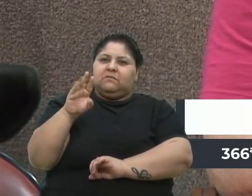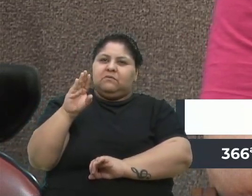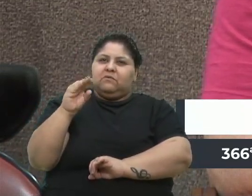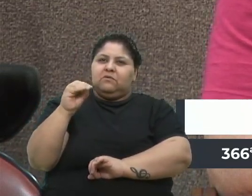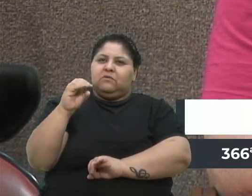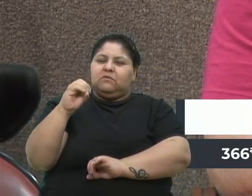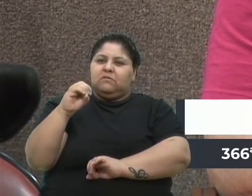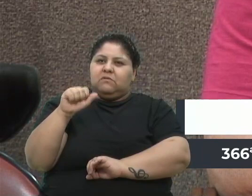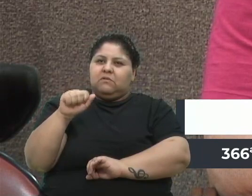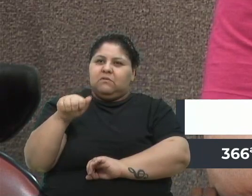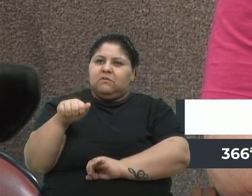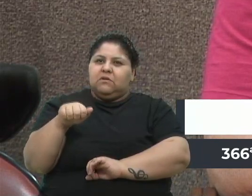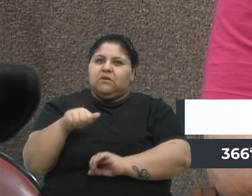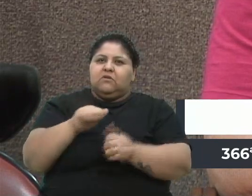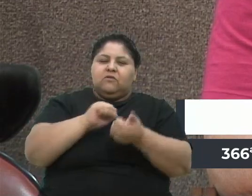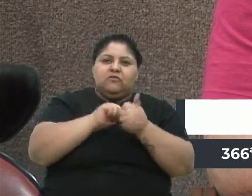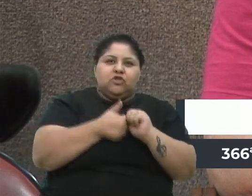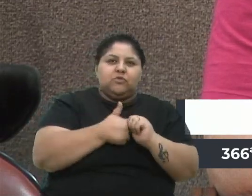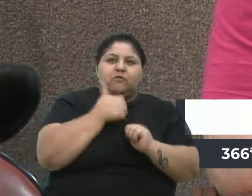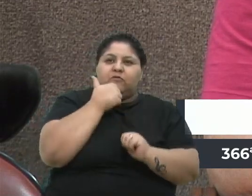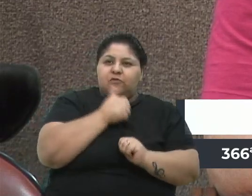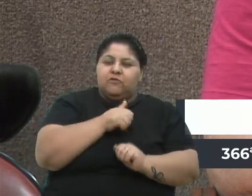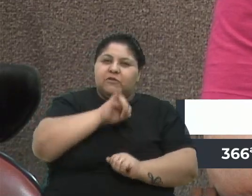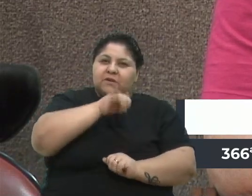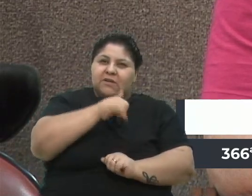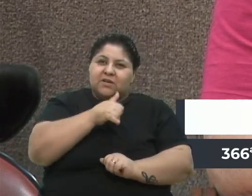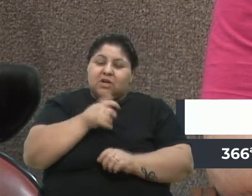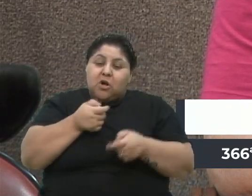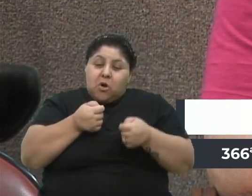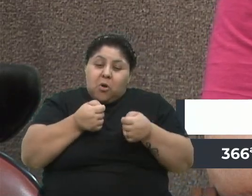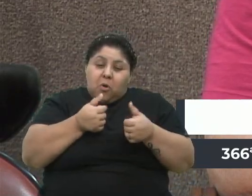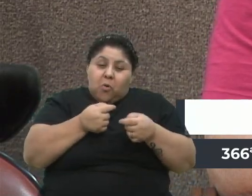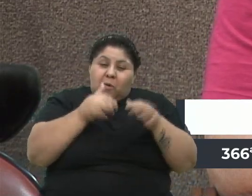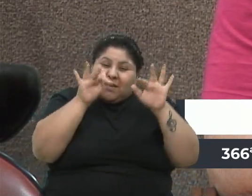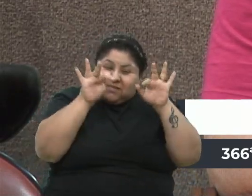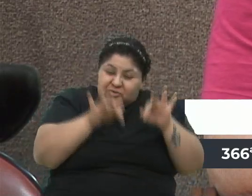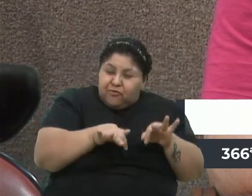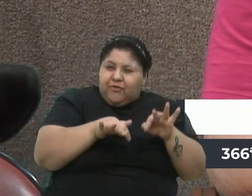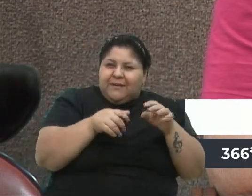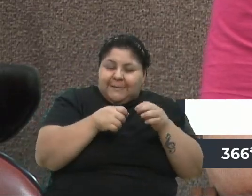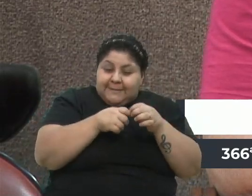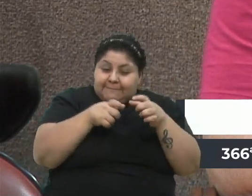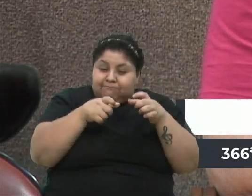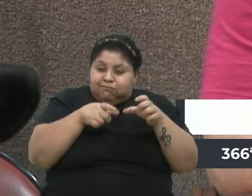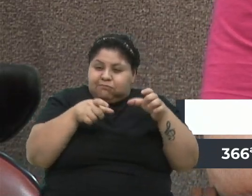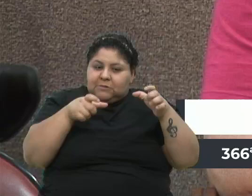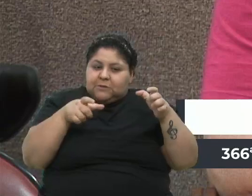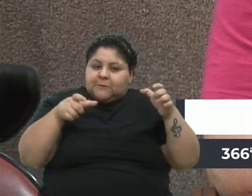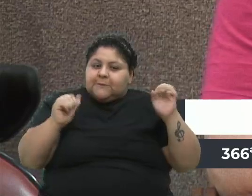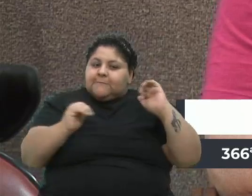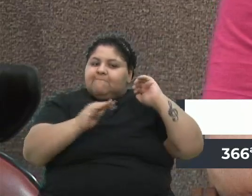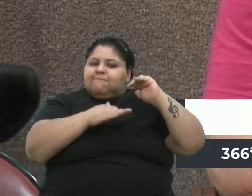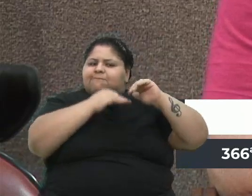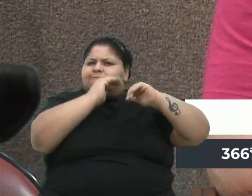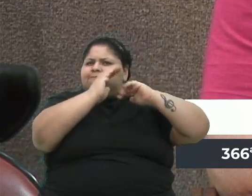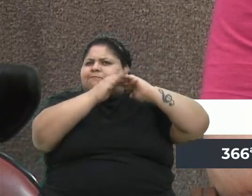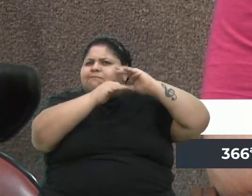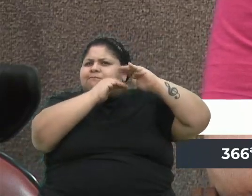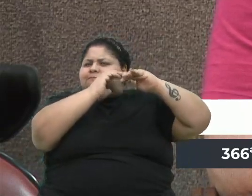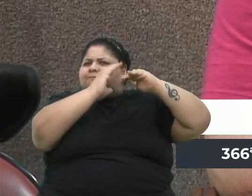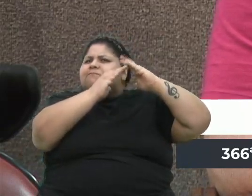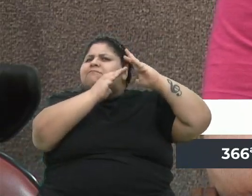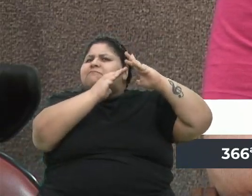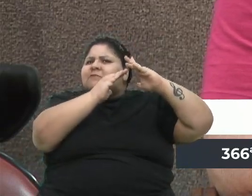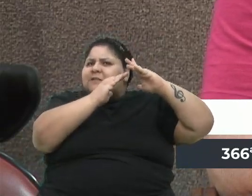feminino do Juventude está na semifinal, praticamente na semifinal do Campeonato Gaúcho, está crescendo, está evoluindo, tem muito para evoluir ainda como parte